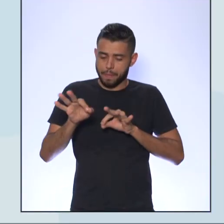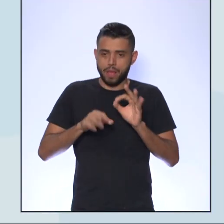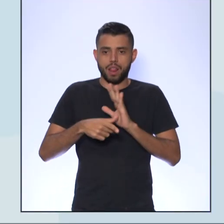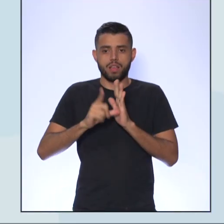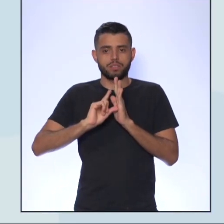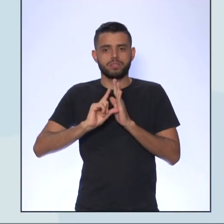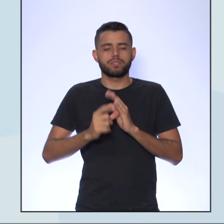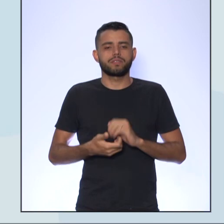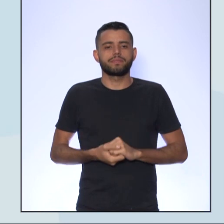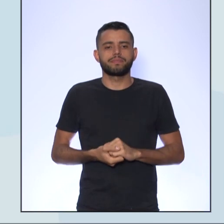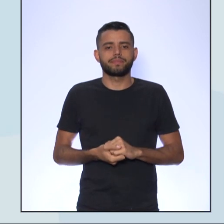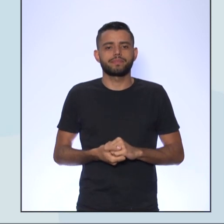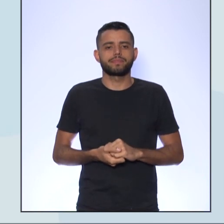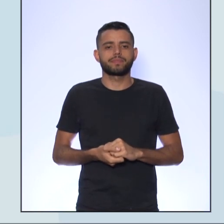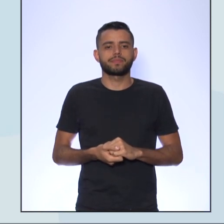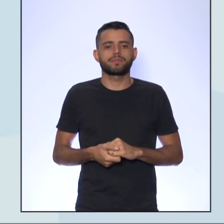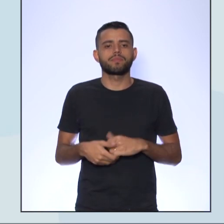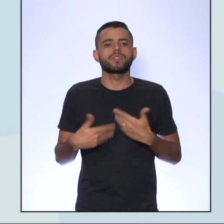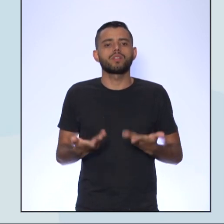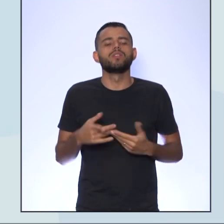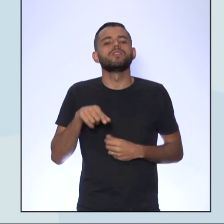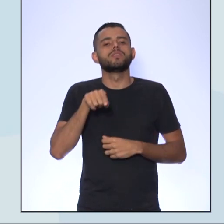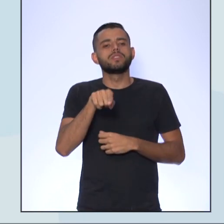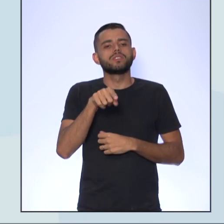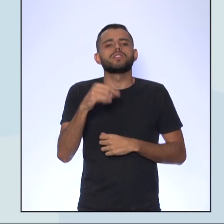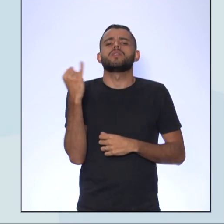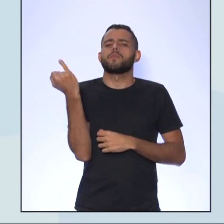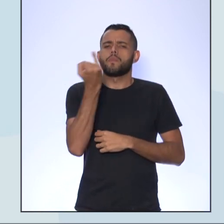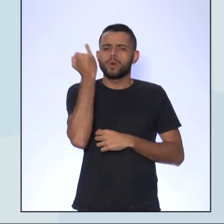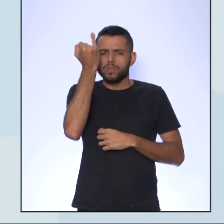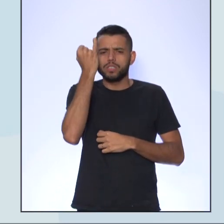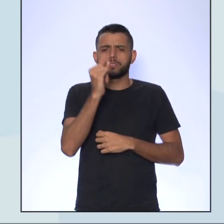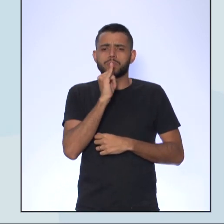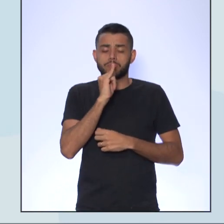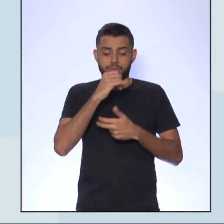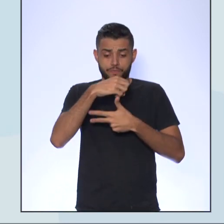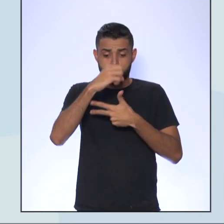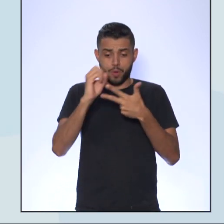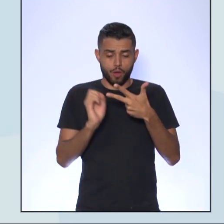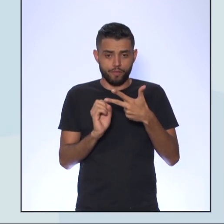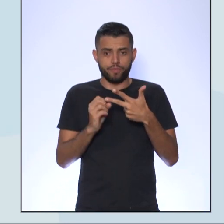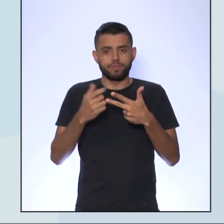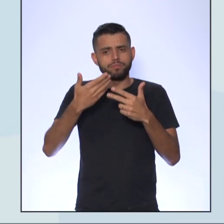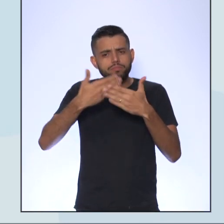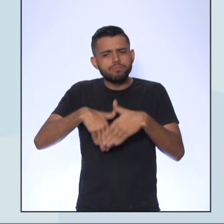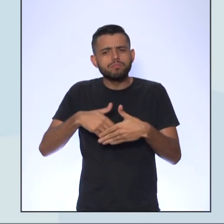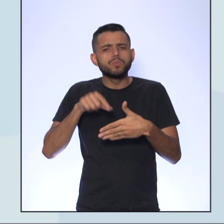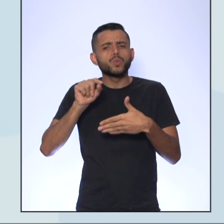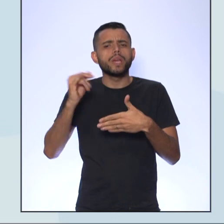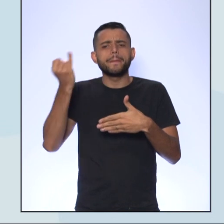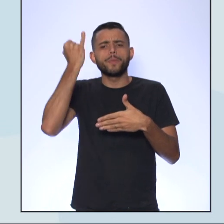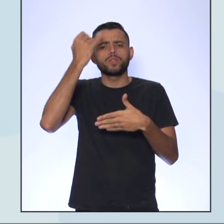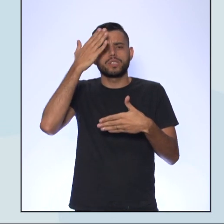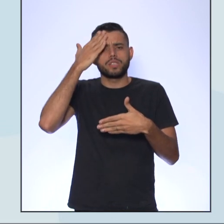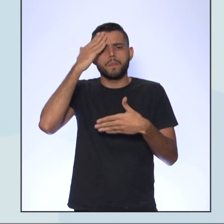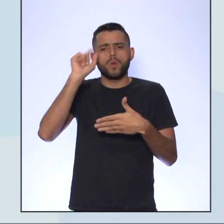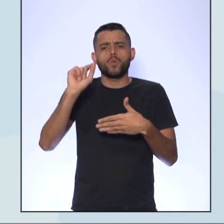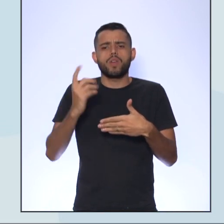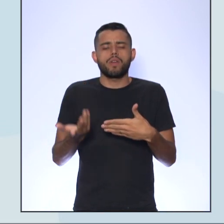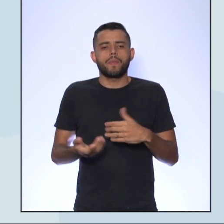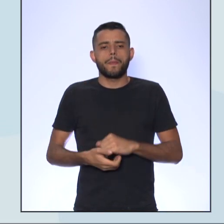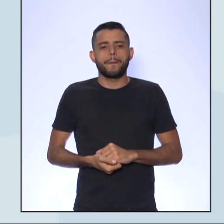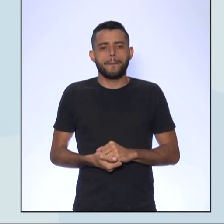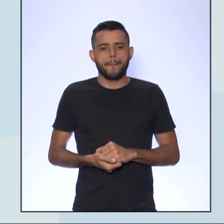comenta, o quão importante é isso para quando você vai para um Enem desses, hein? É fundamental realmente que o estudante